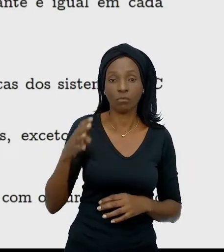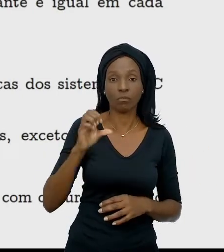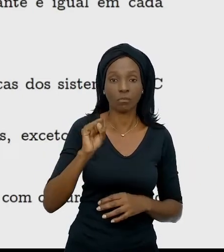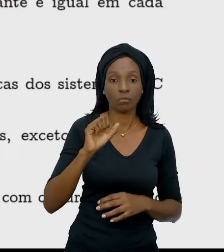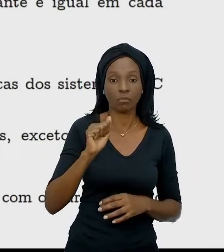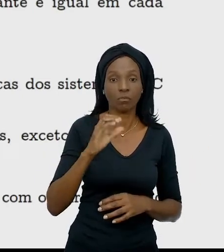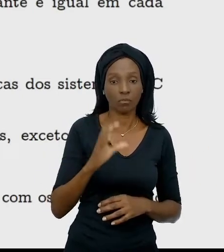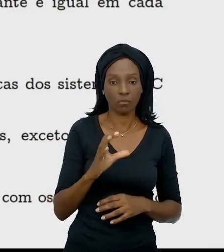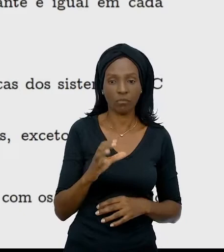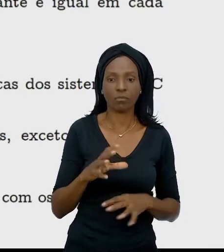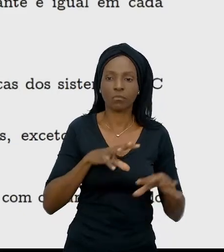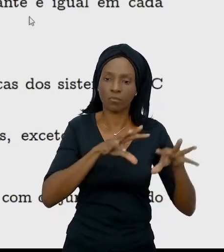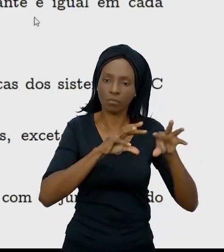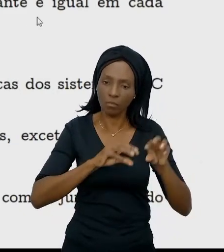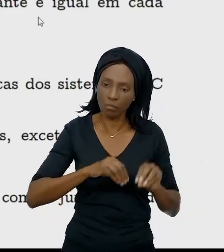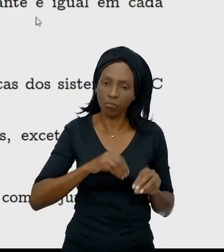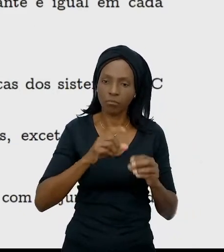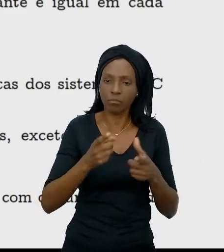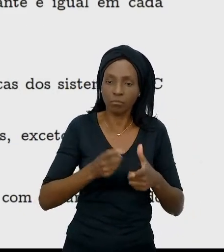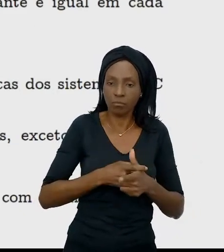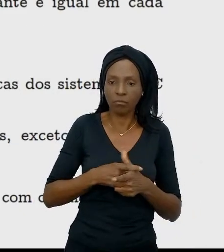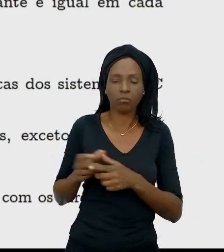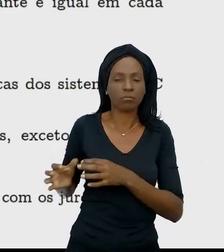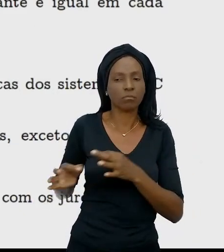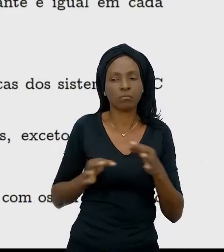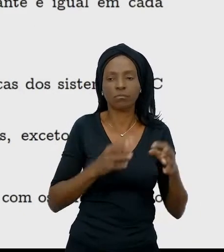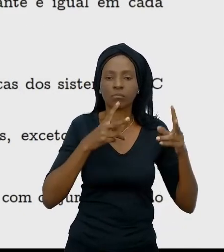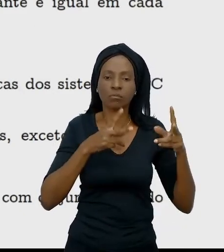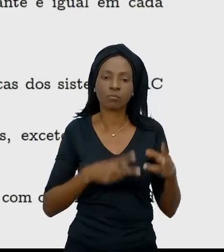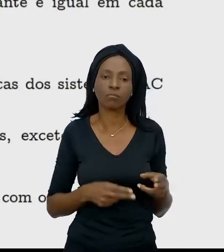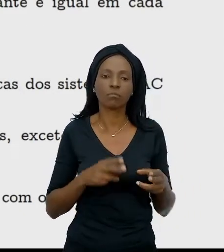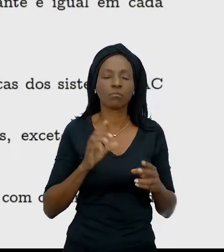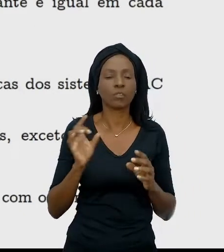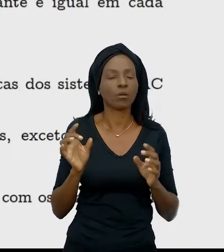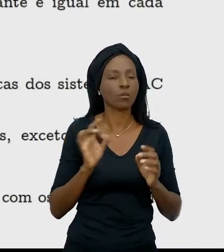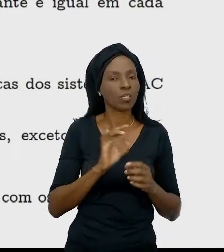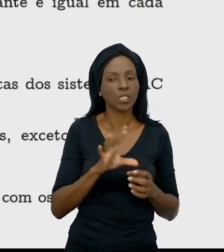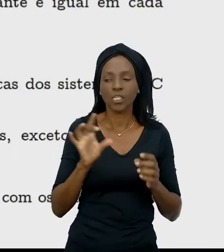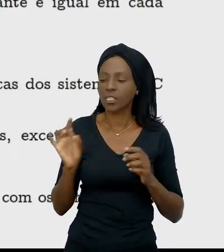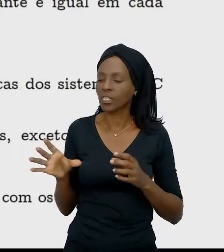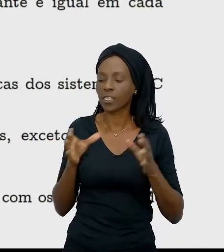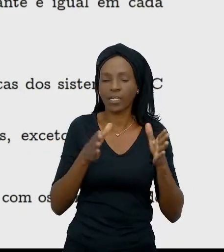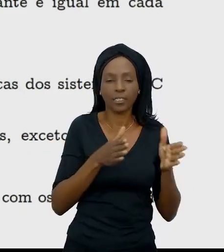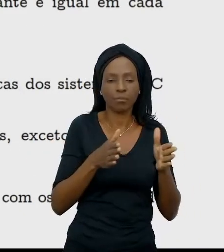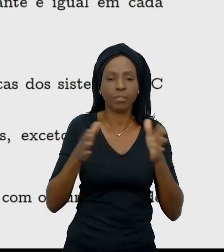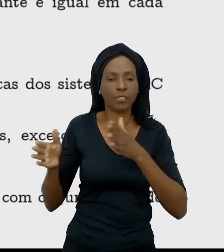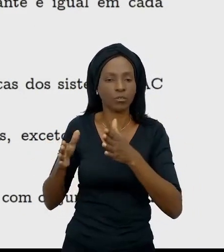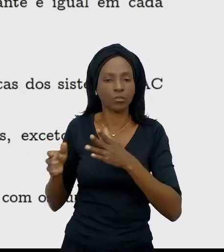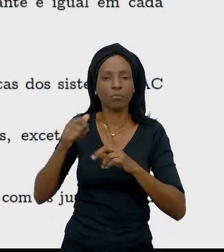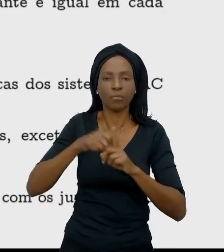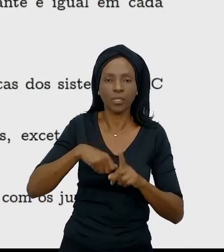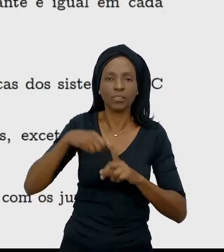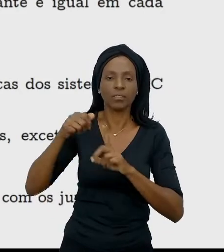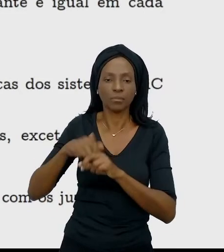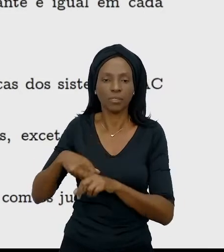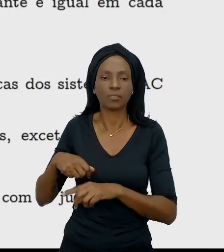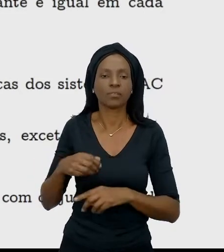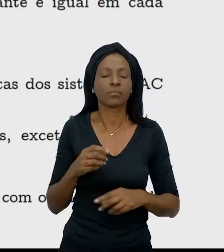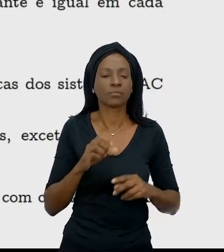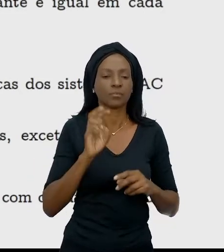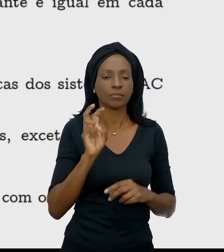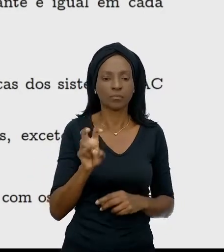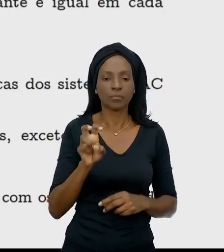A amortização da dívida é constante e igual em cada período, então ela é igual mês a mês aí. E tem o